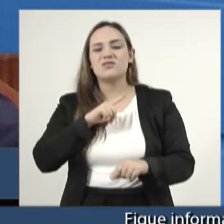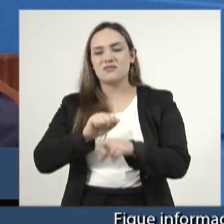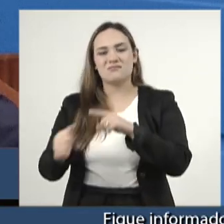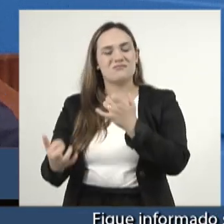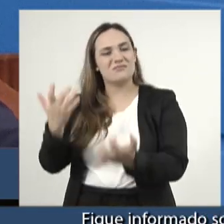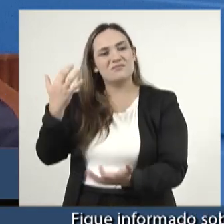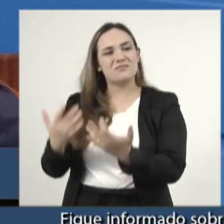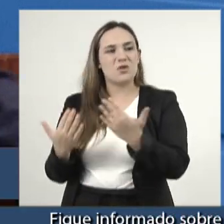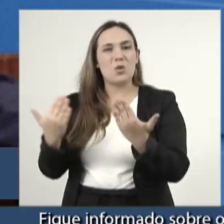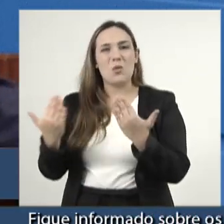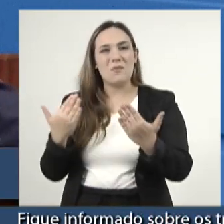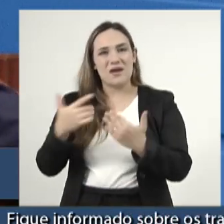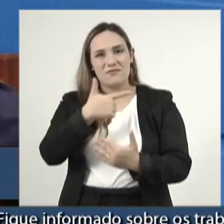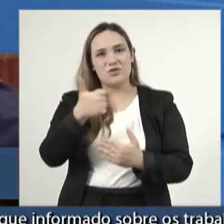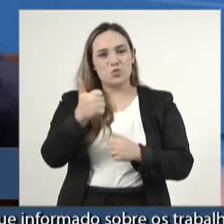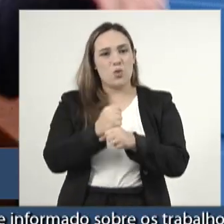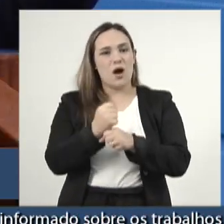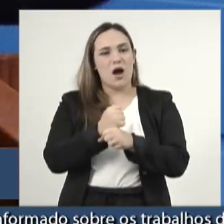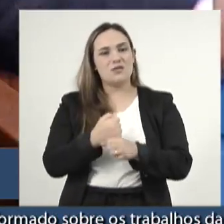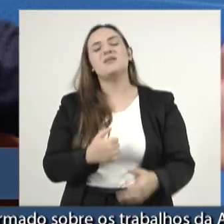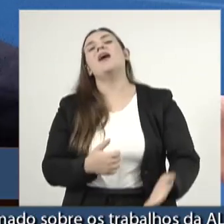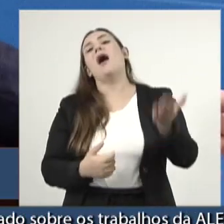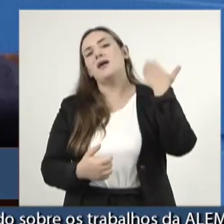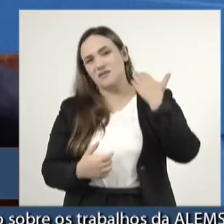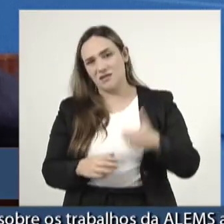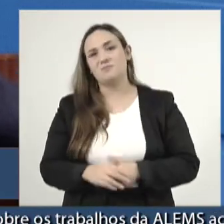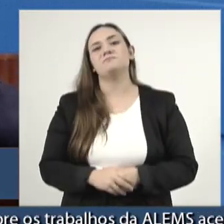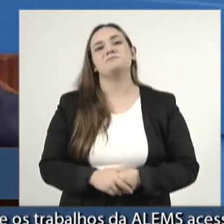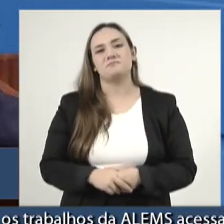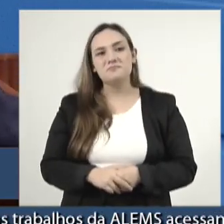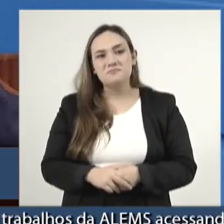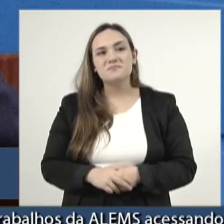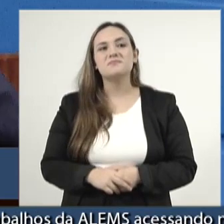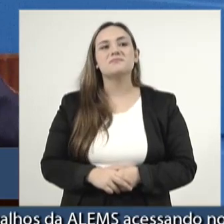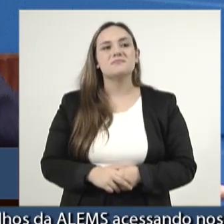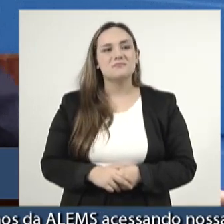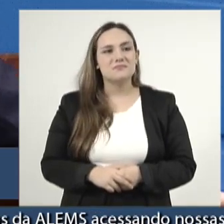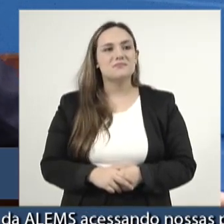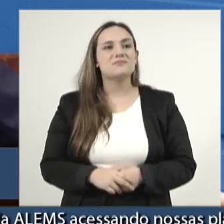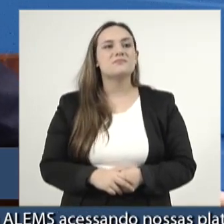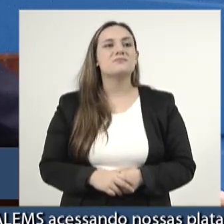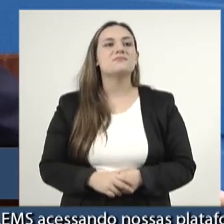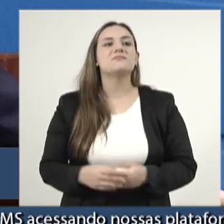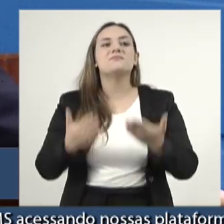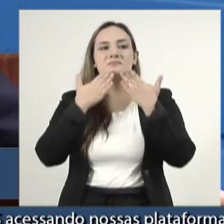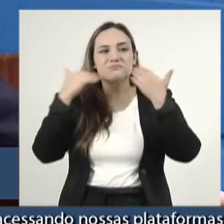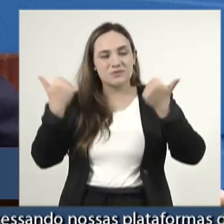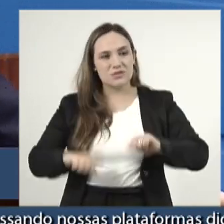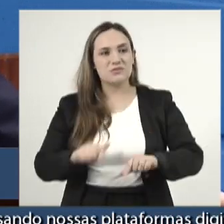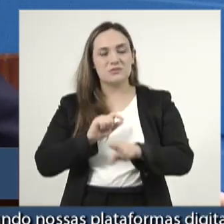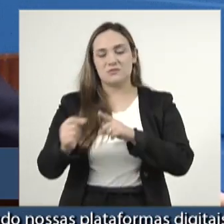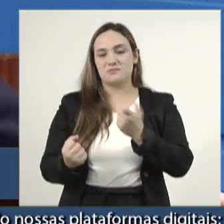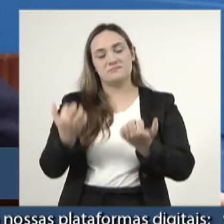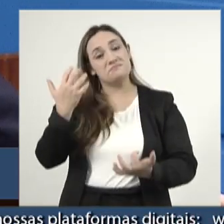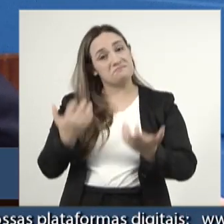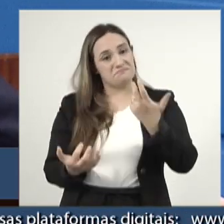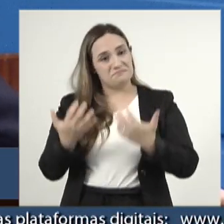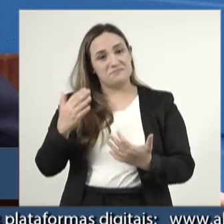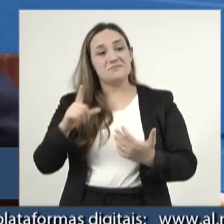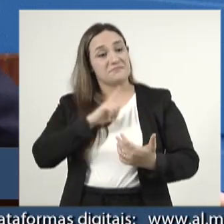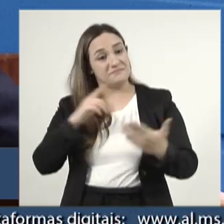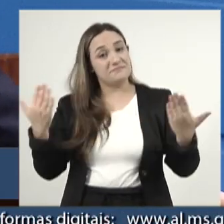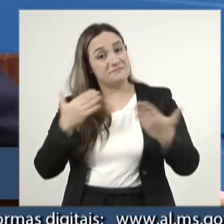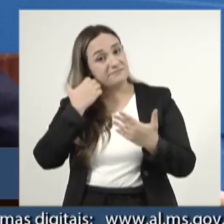em 21 anos. 21 anos, o pior incêndio que nós tivemos